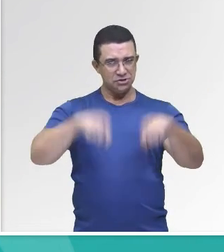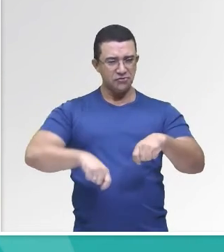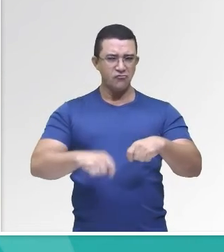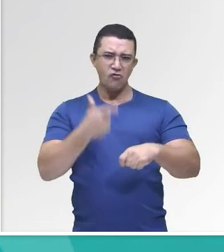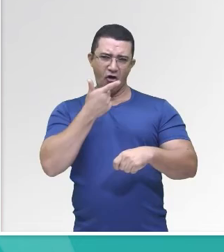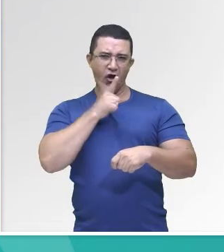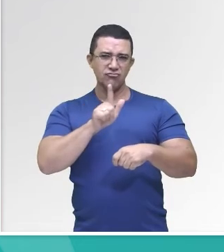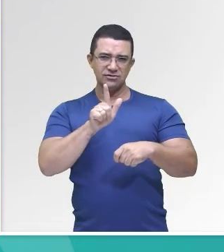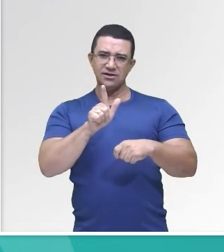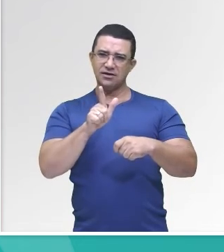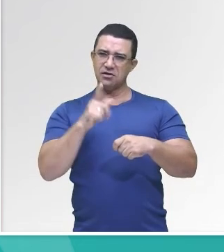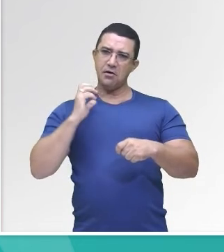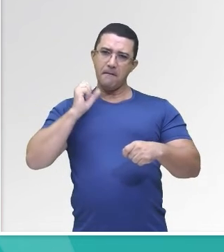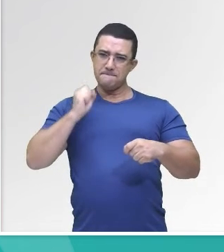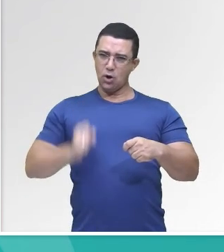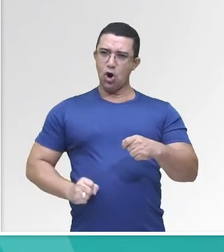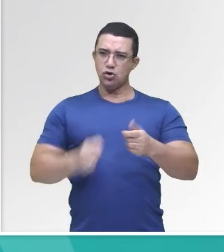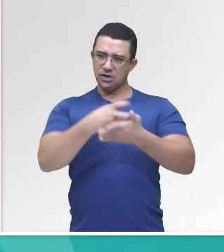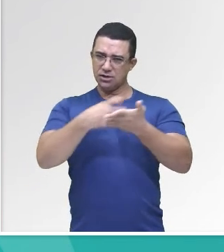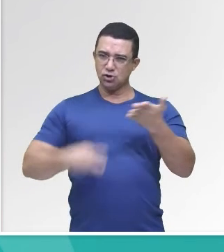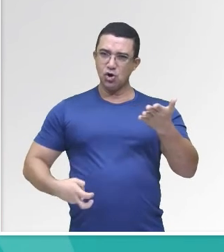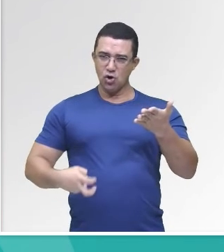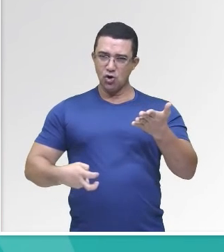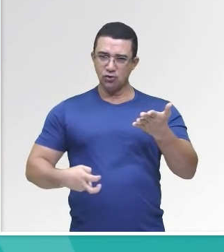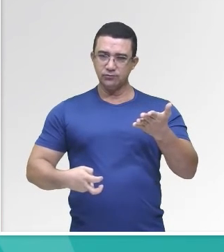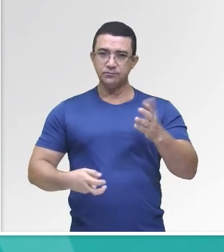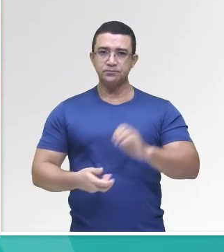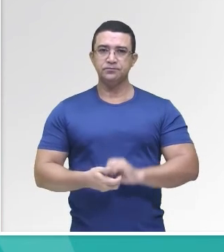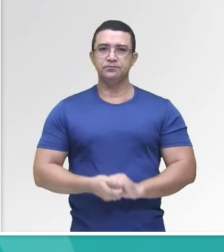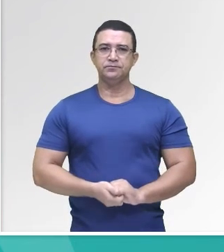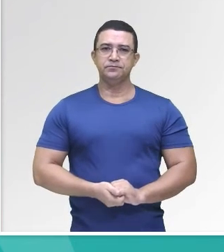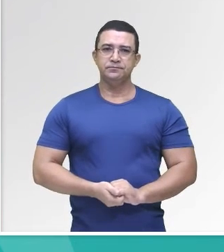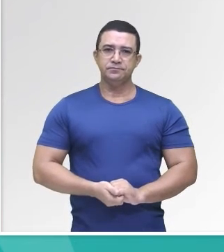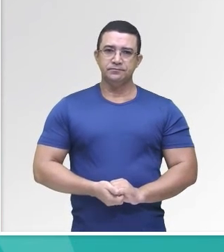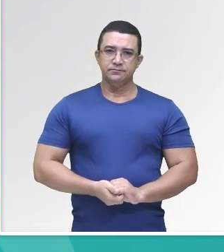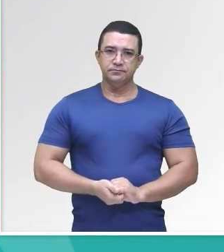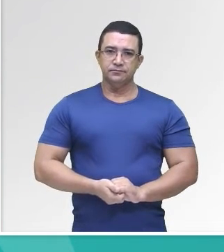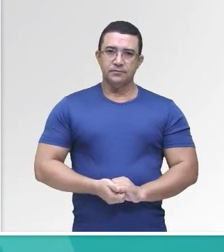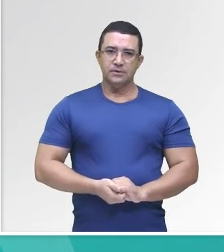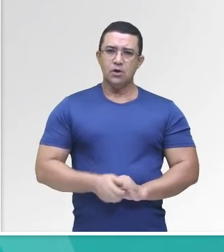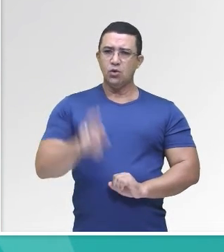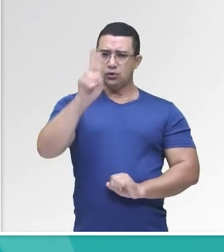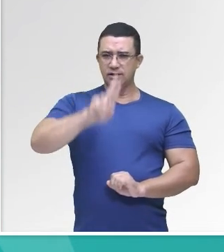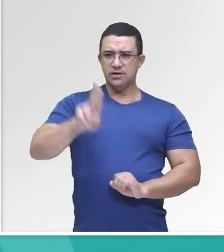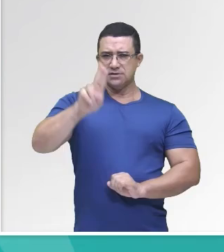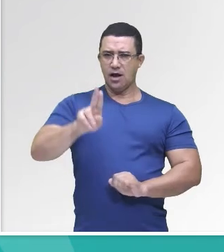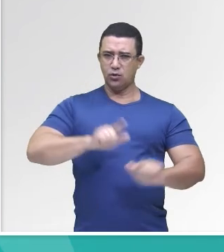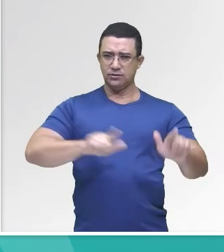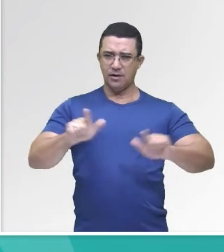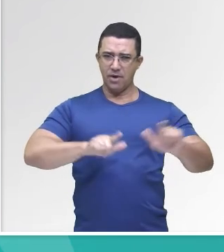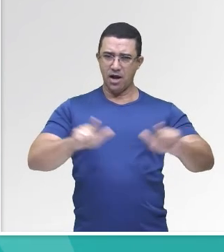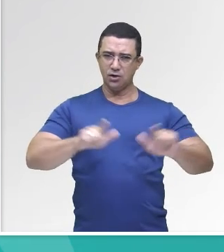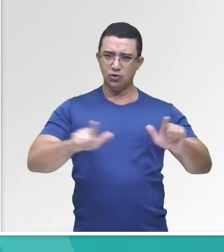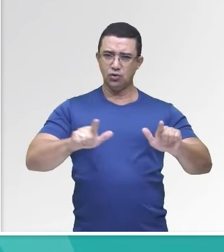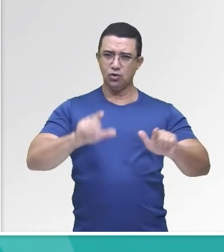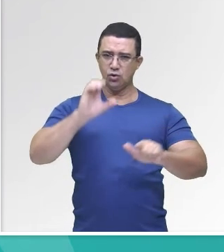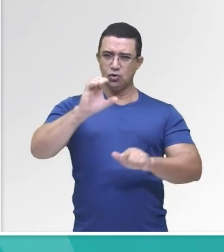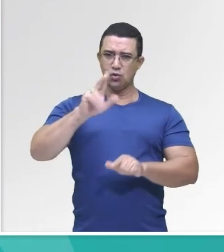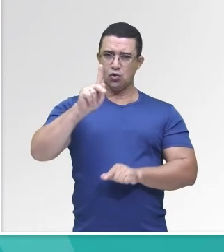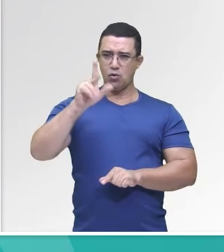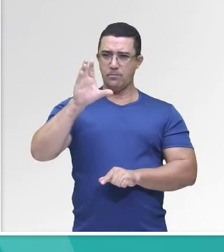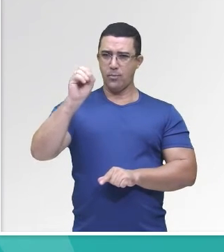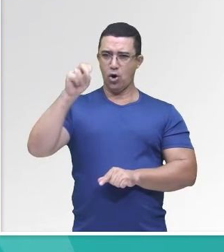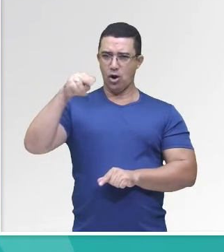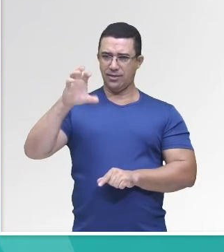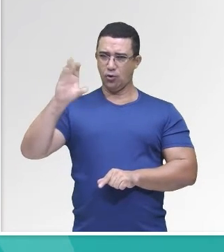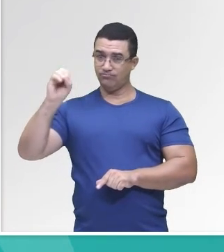descontos, bolsas, enfim. Bem, utilizar os serviços de Cuponel é fácil.